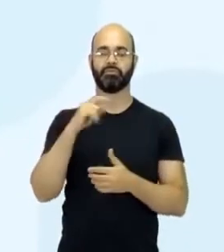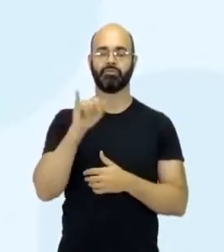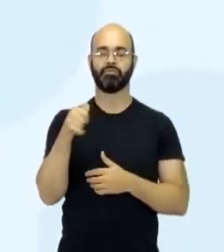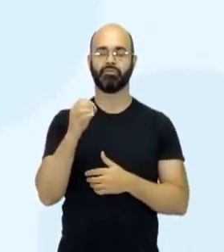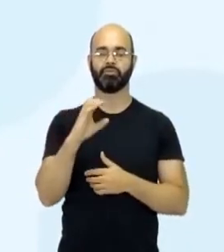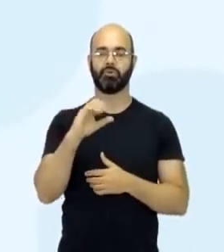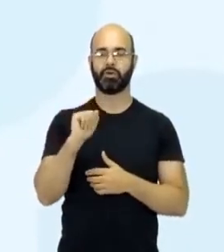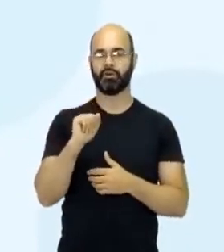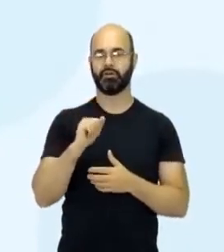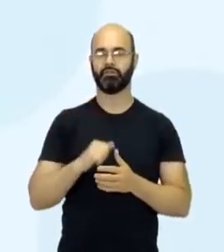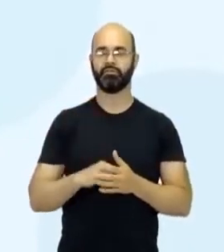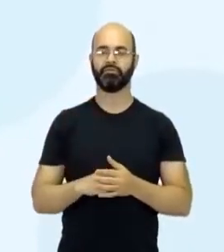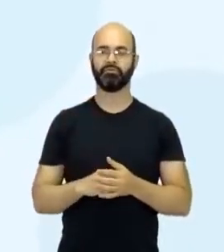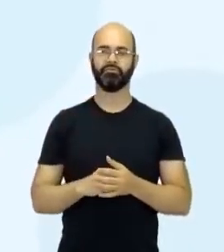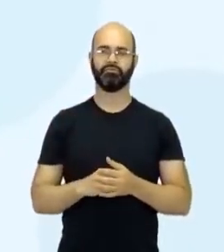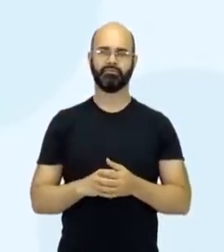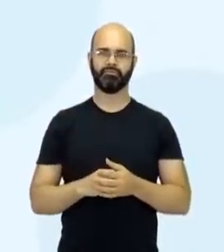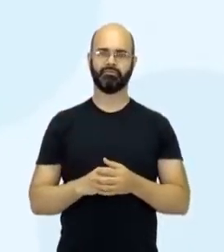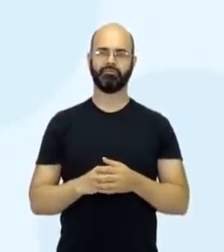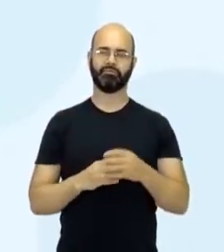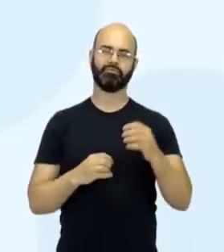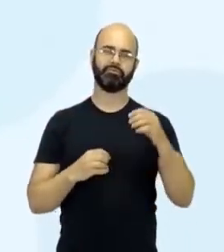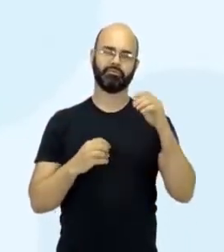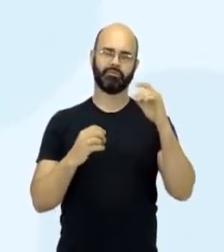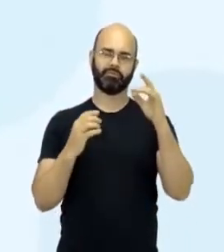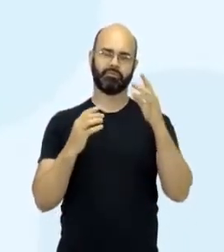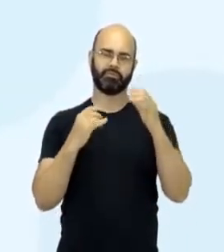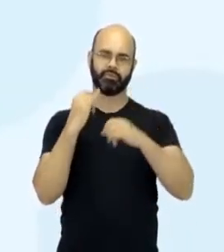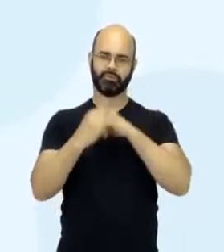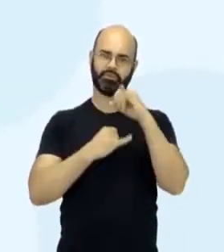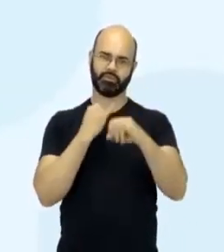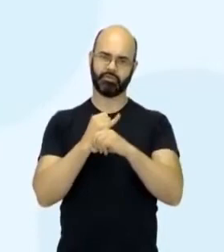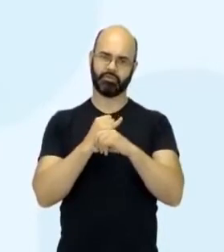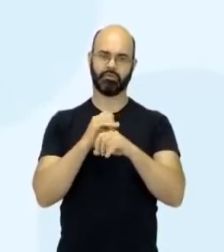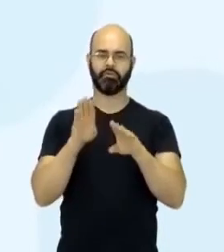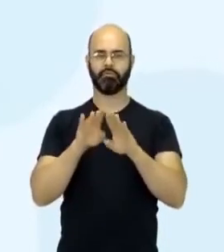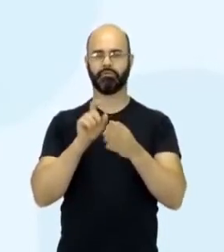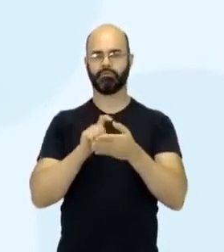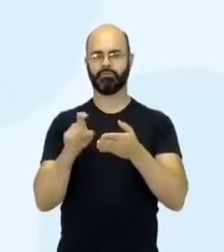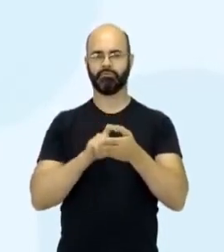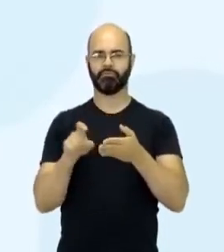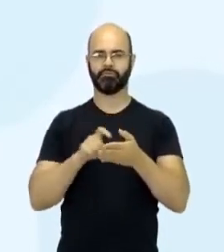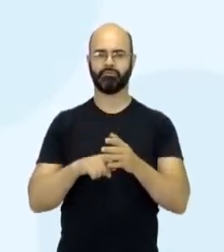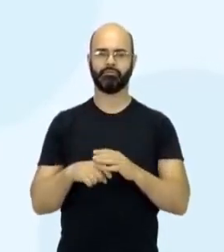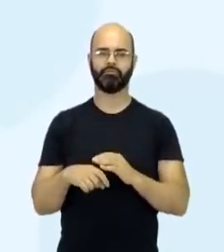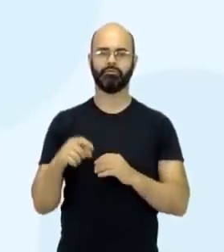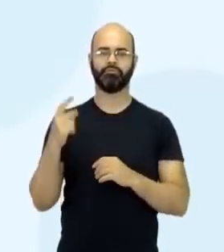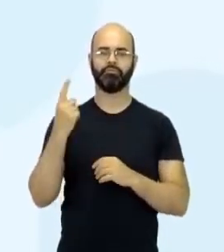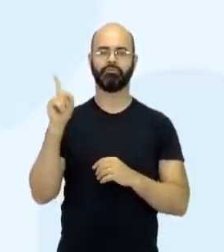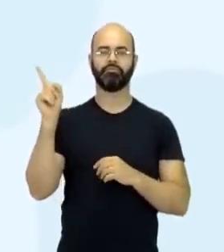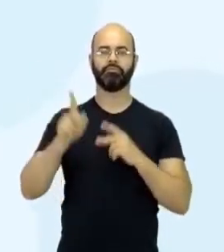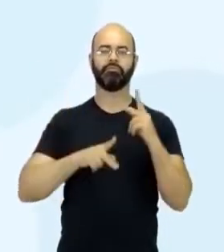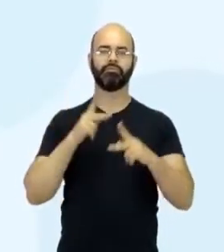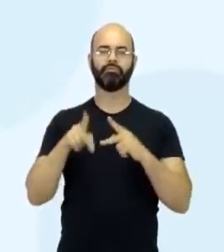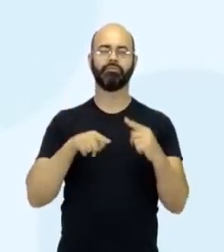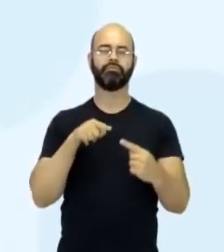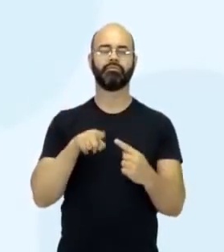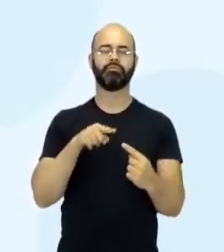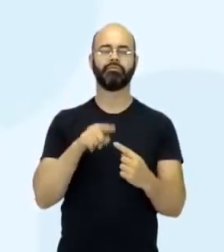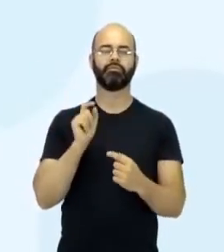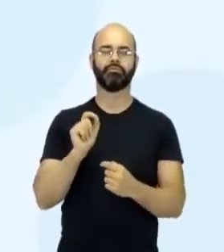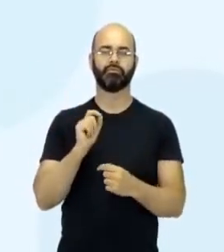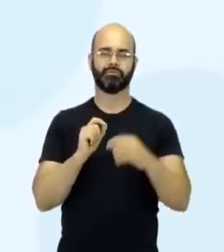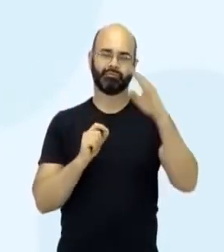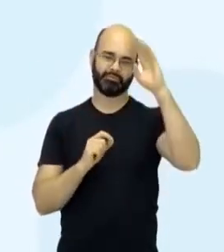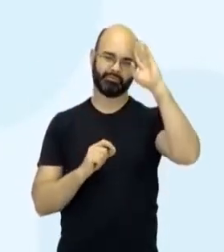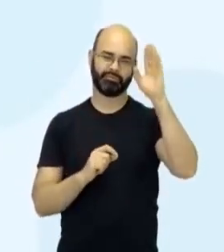Joca. Um jornal, ele tem online e o impresso. E o público, especialmente